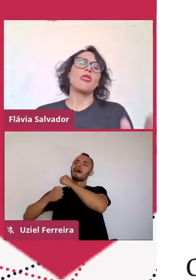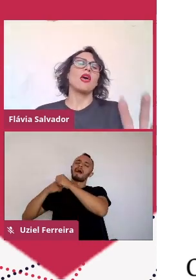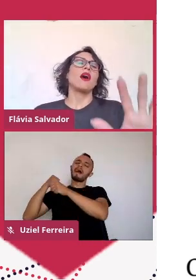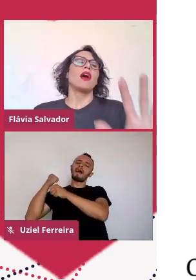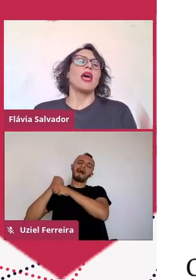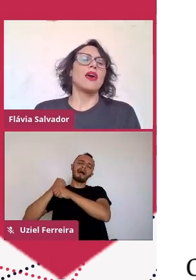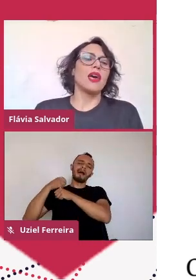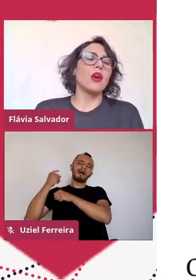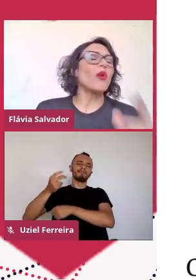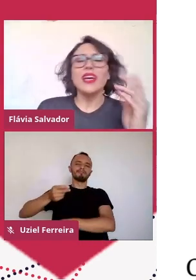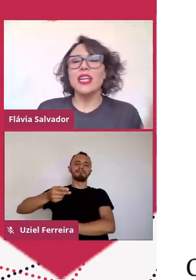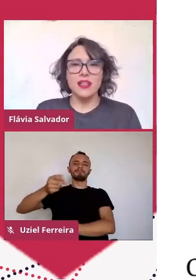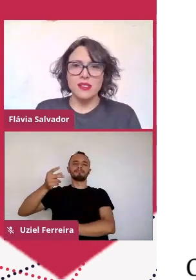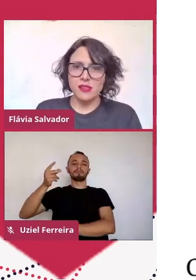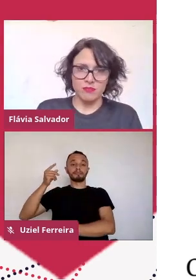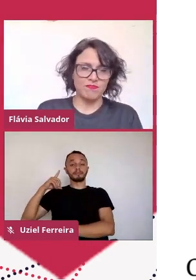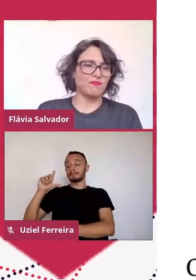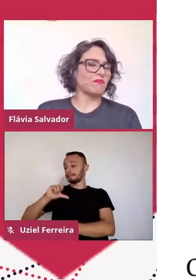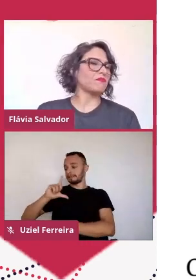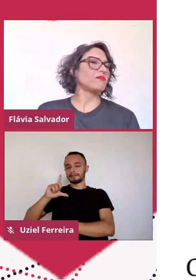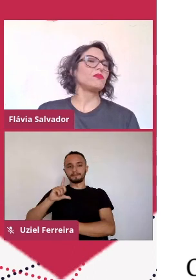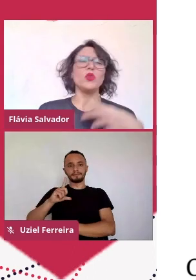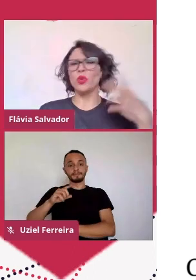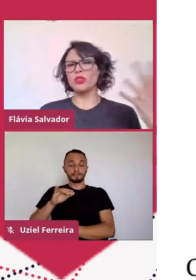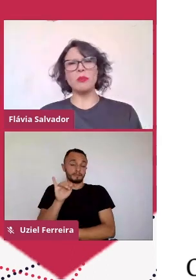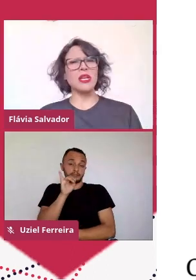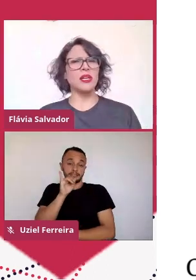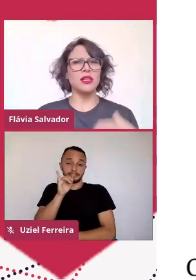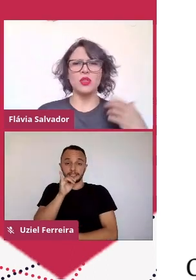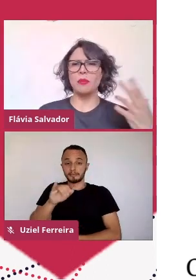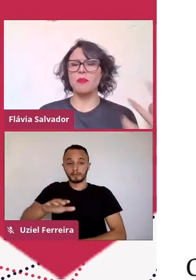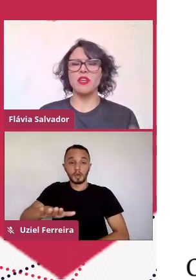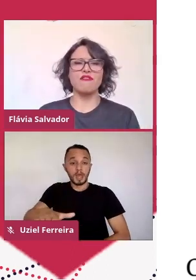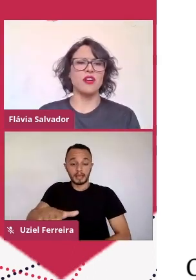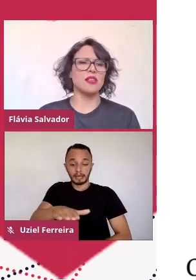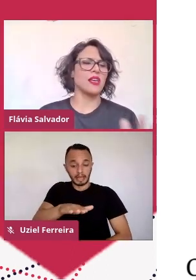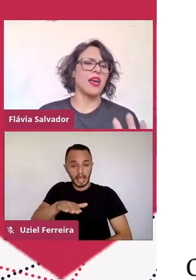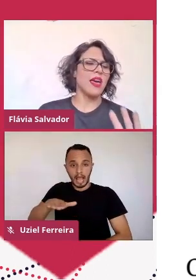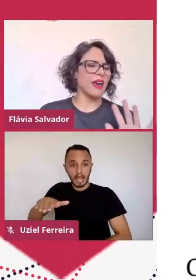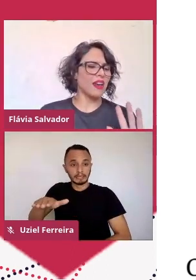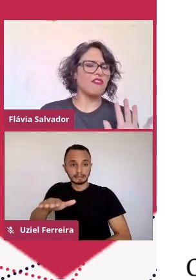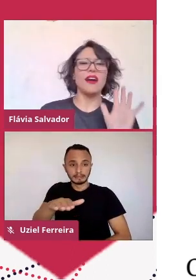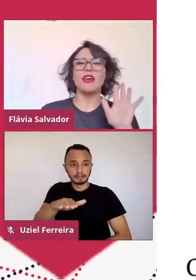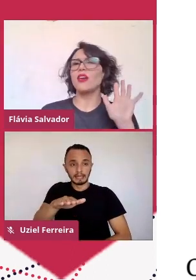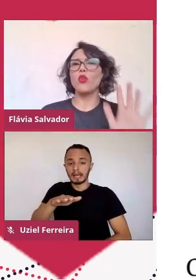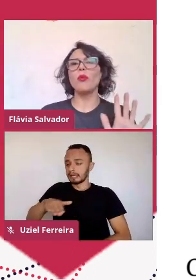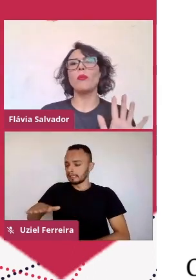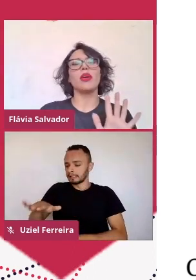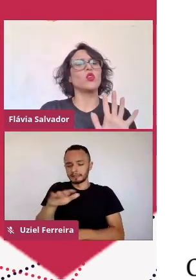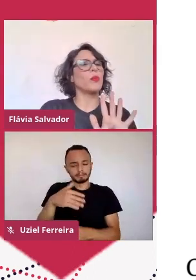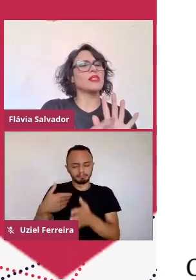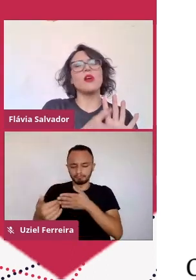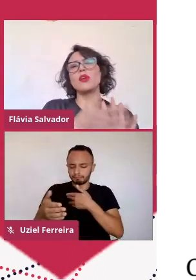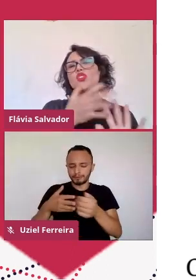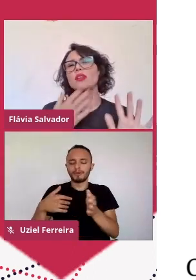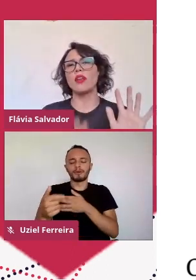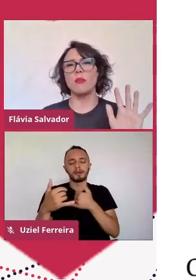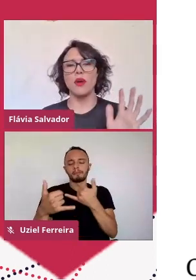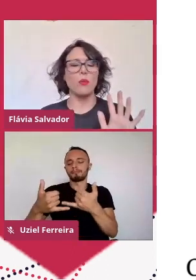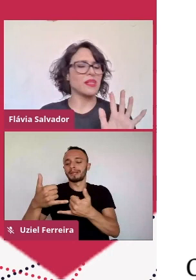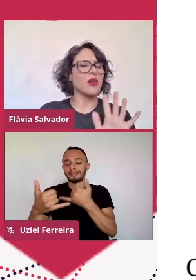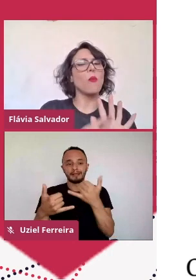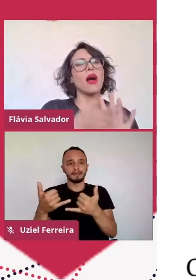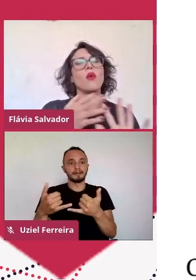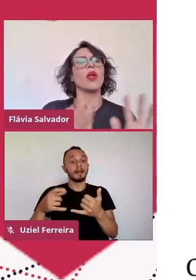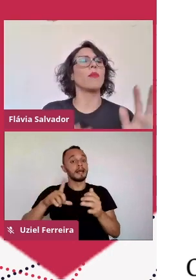imagem. Qualquer criança, quando está brincando na primeira infância, ela vai, em algum momento, passar uma tinta